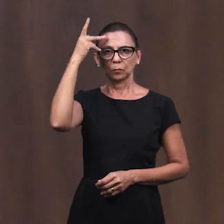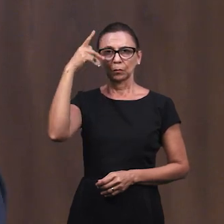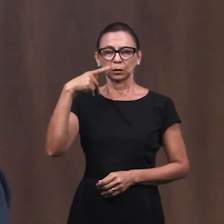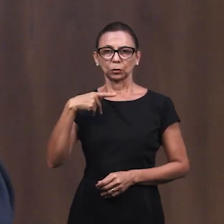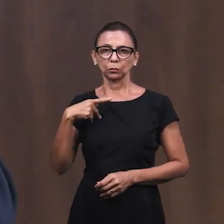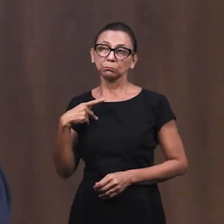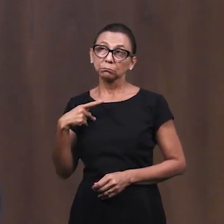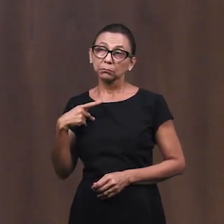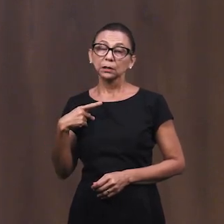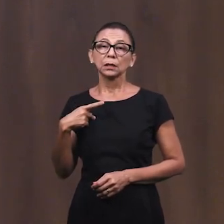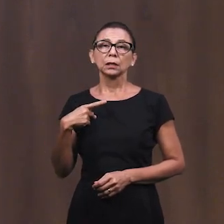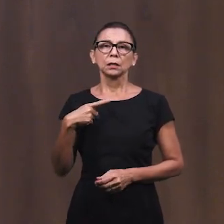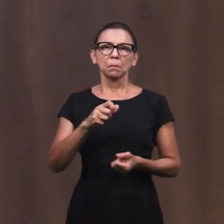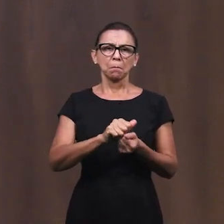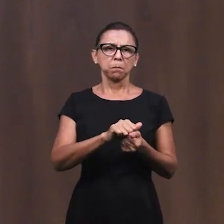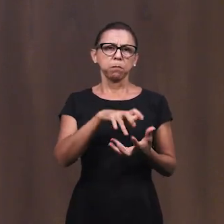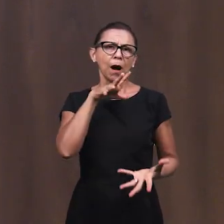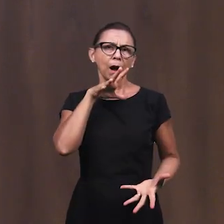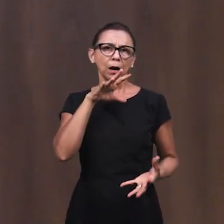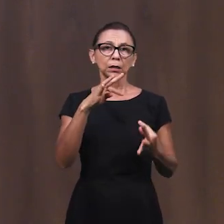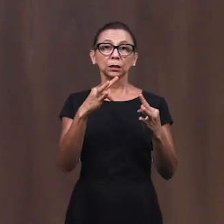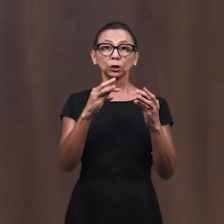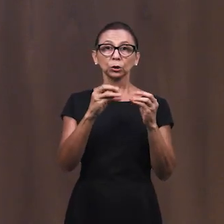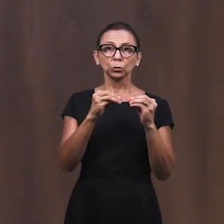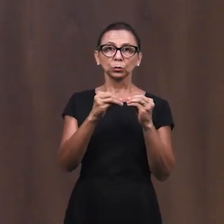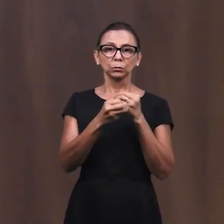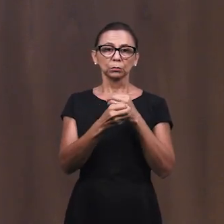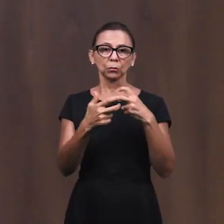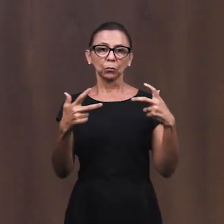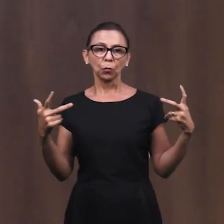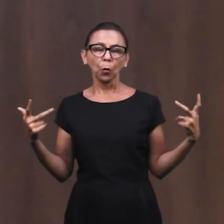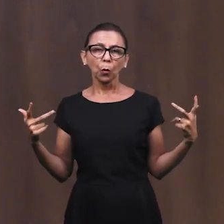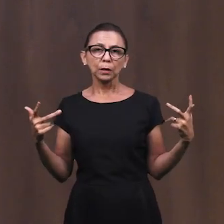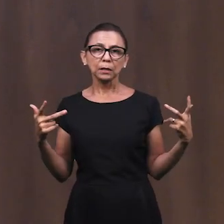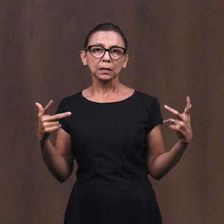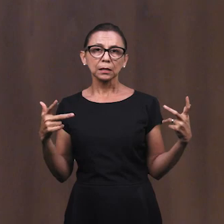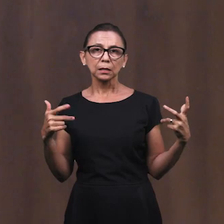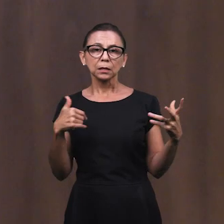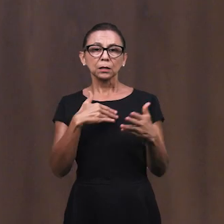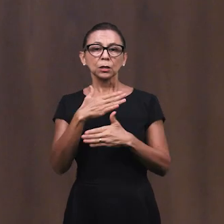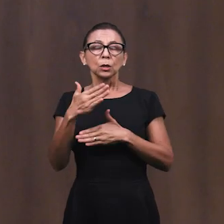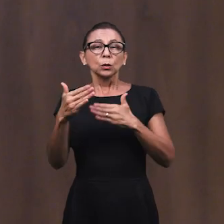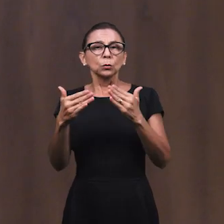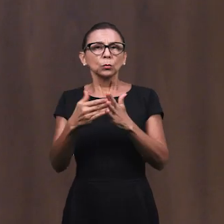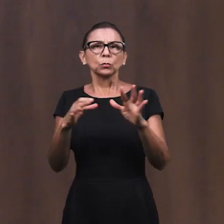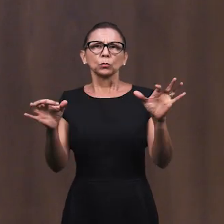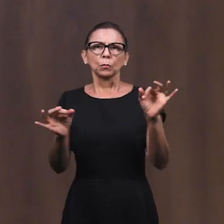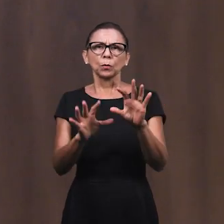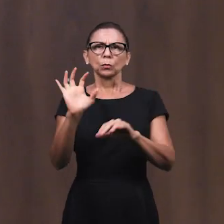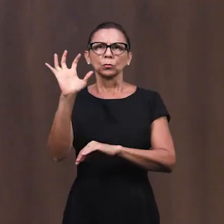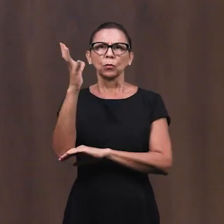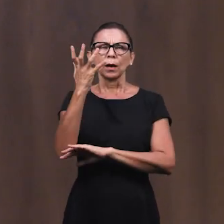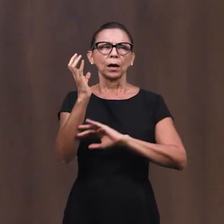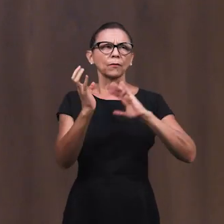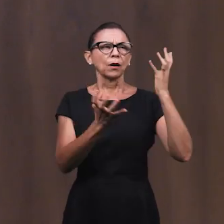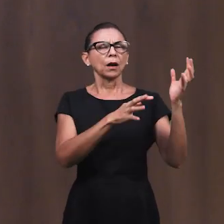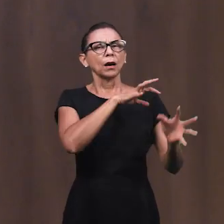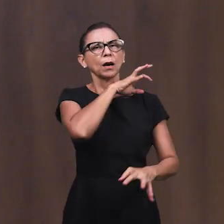mundo, Ele criou todas as coisas, fez tudo. Depois de tudo pronto, Ele coloca ali o